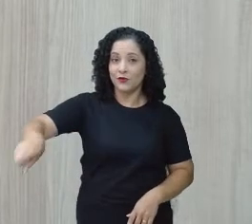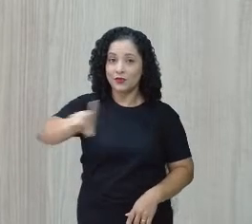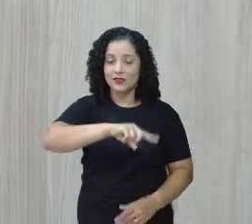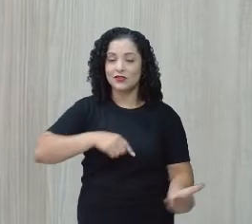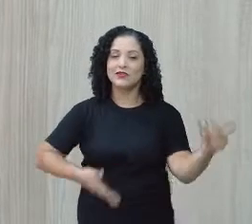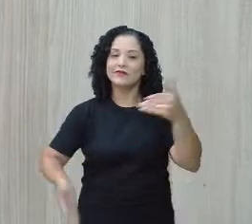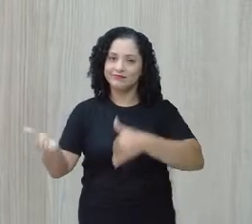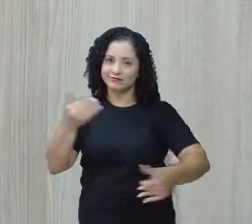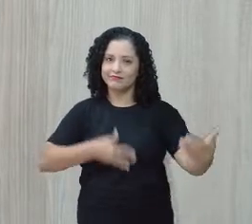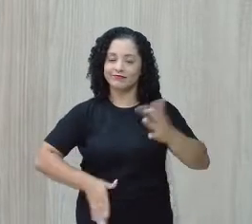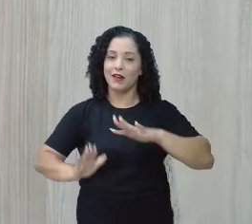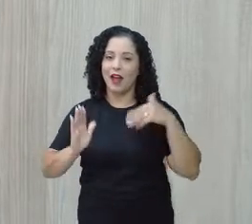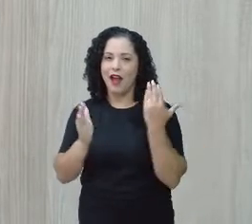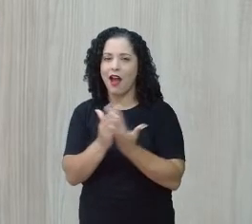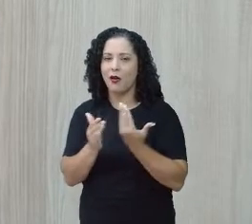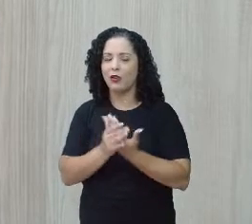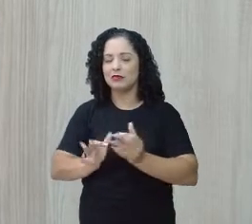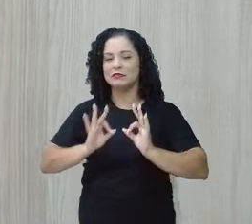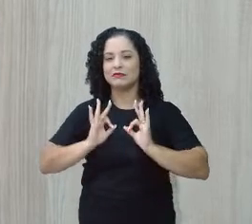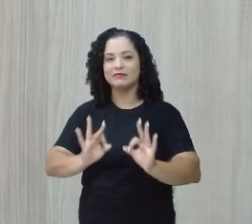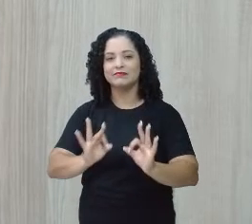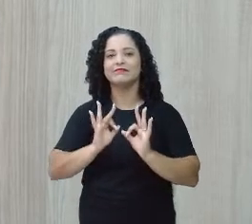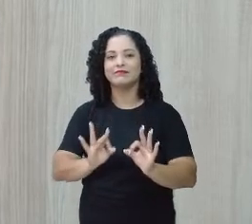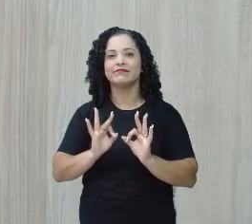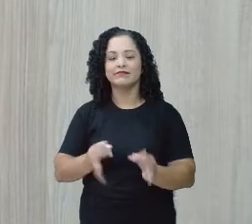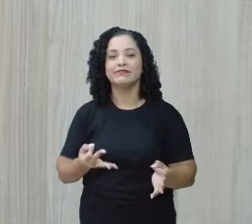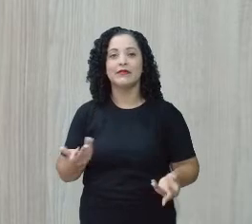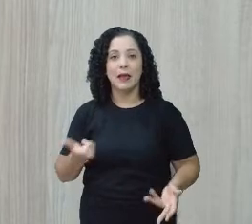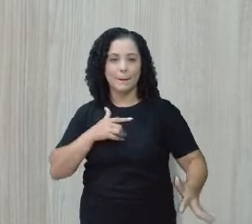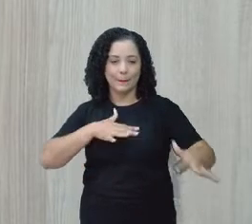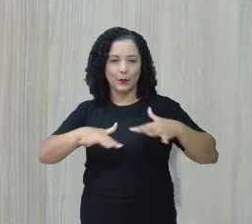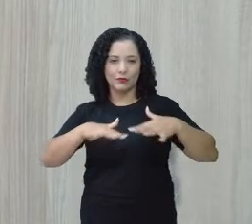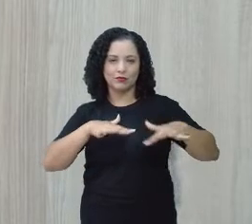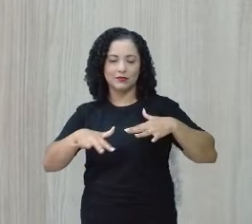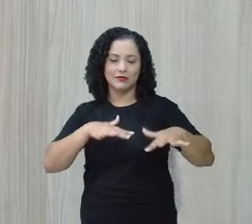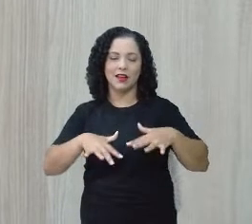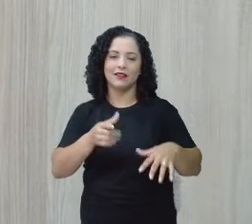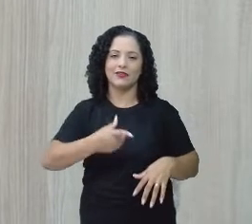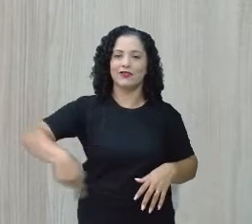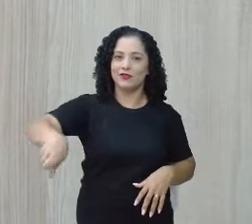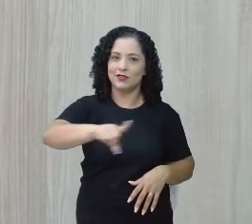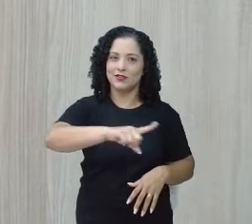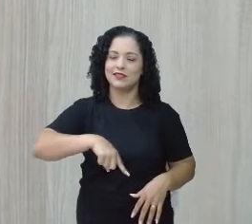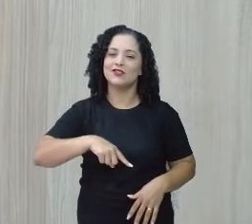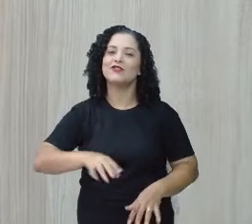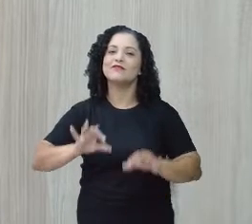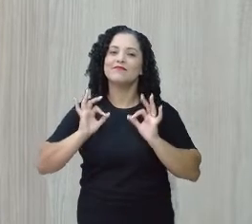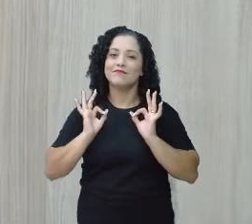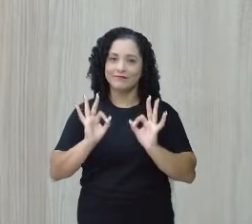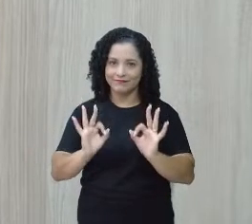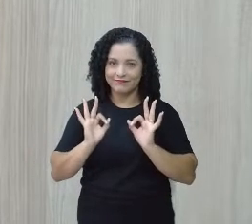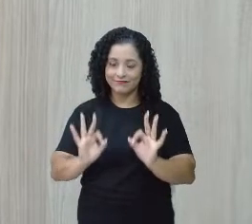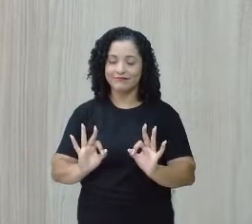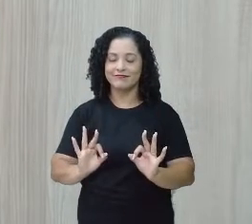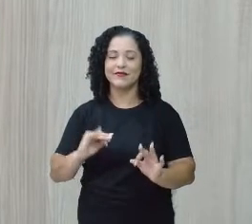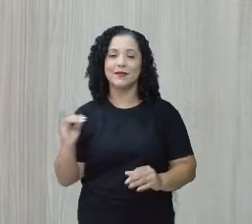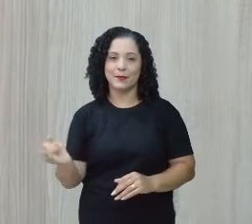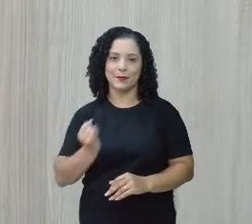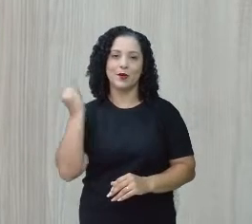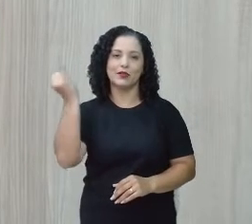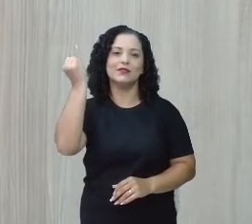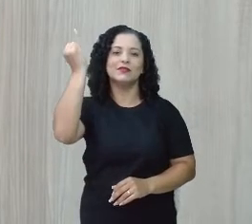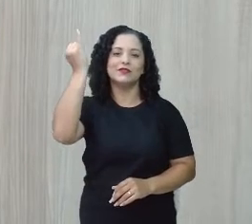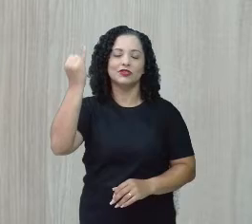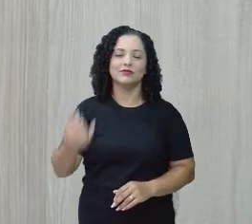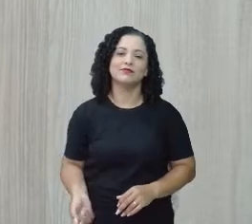de vocês para que a nossa aula possa ficar mais dinâmica, tá certo? Então vocês são partes importantes dessa aula, então a